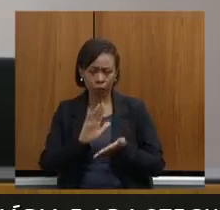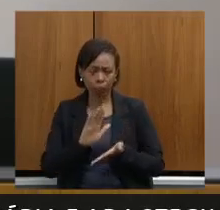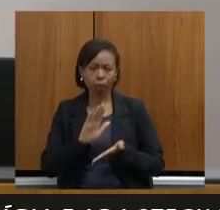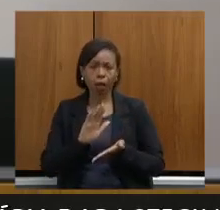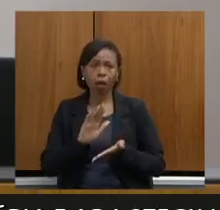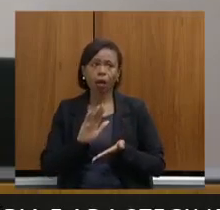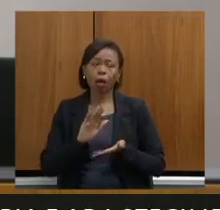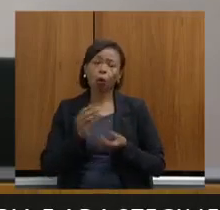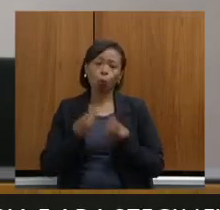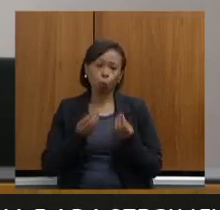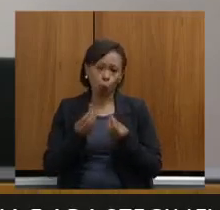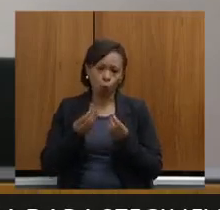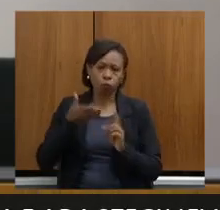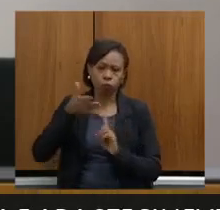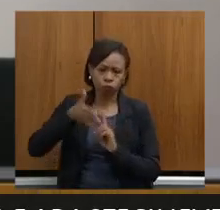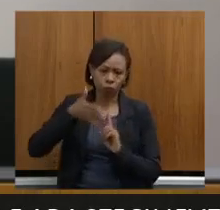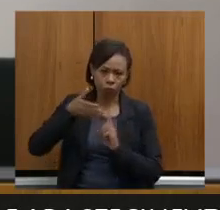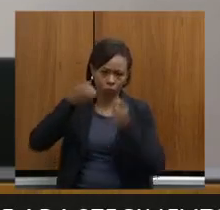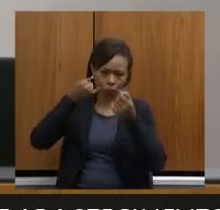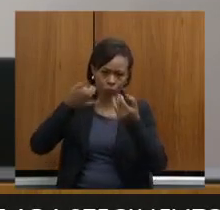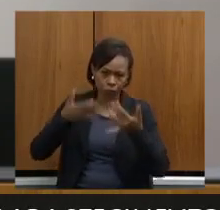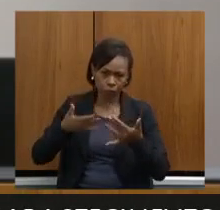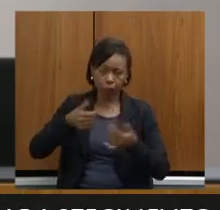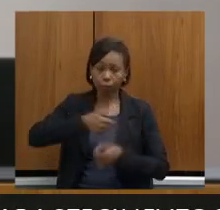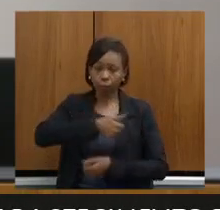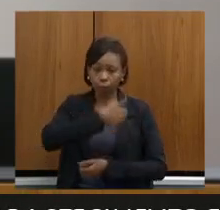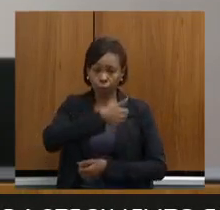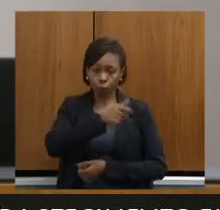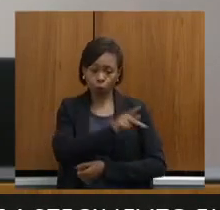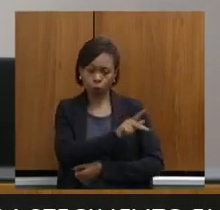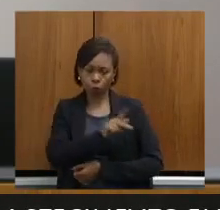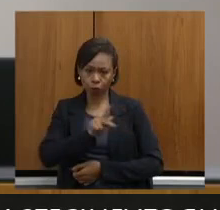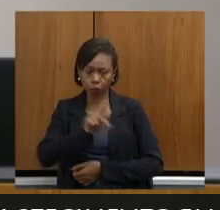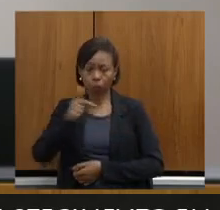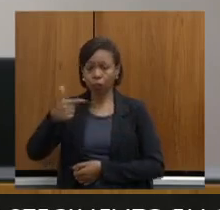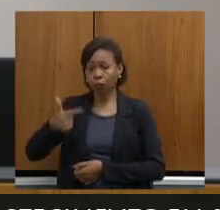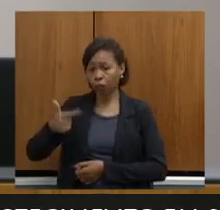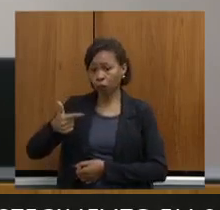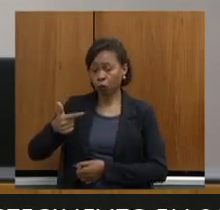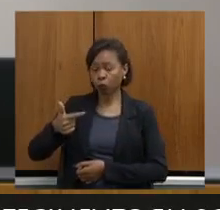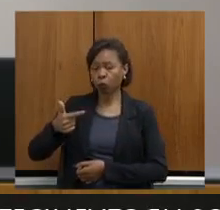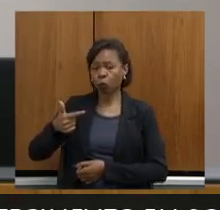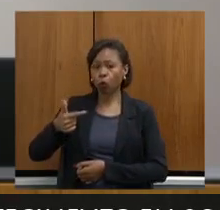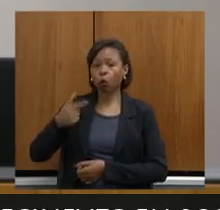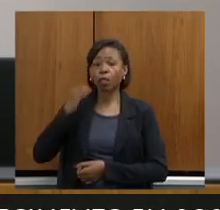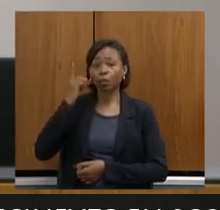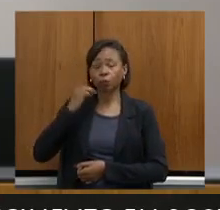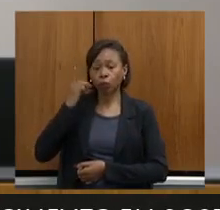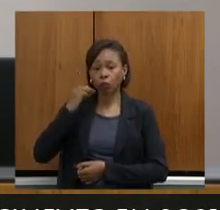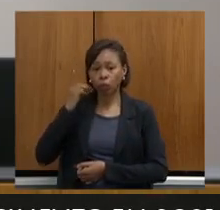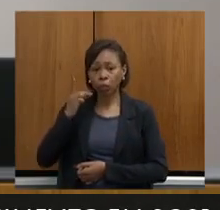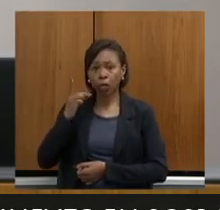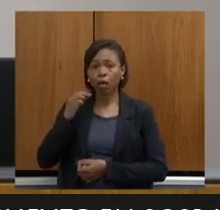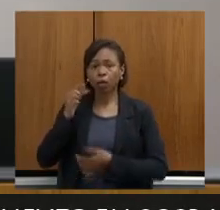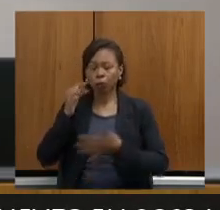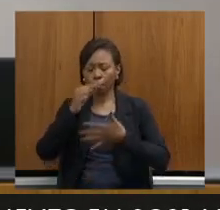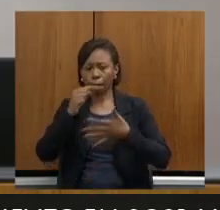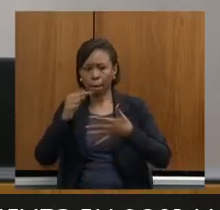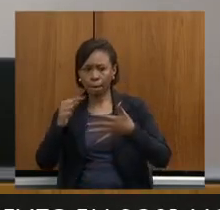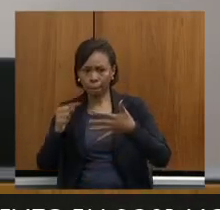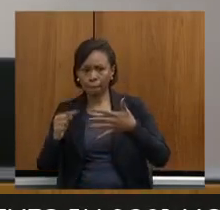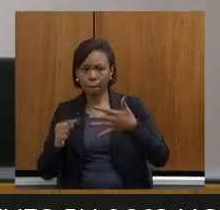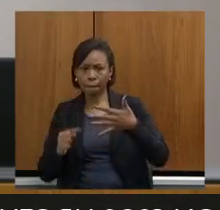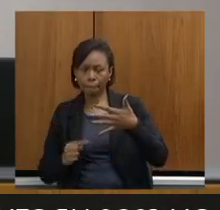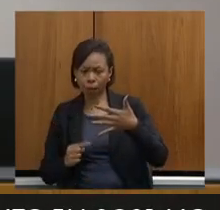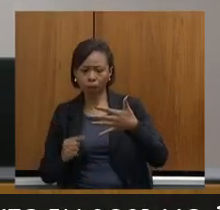Nós faremos daremos início como presidente depois o deputado Inácio Franco Antônio Carlos Arantes José Reis Beatriz Cerqueira